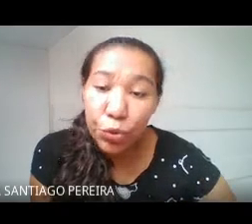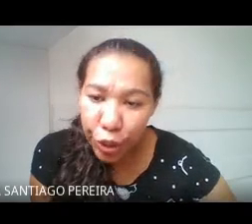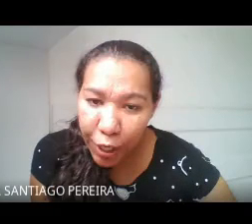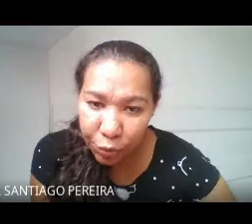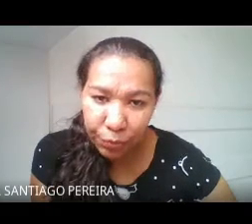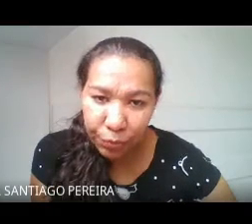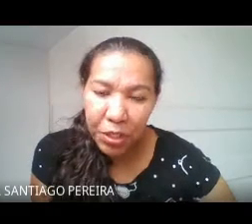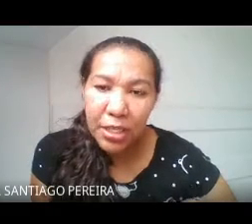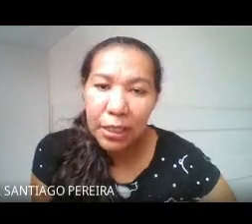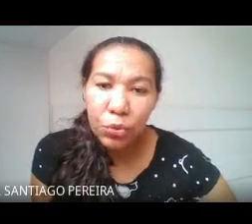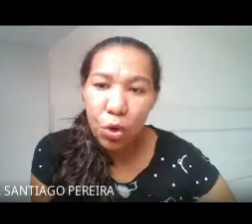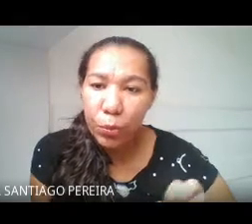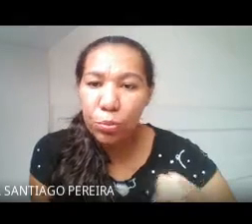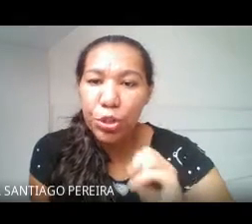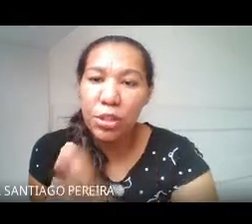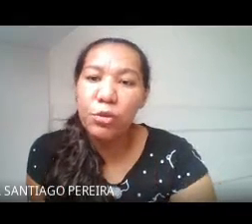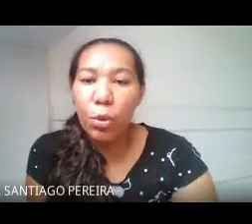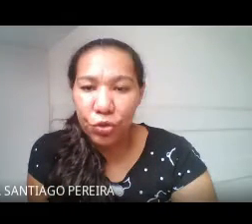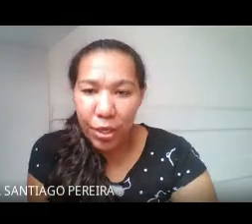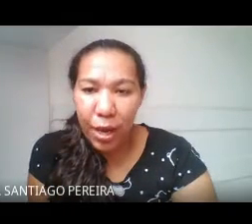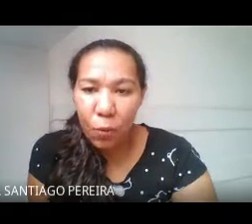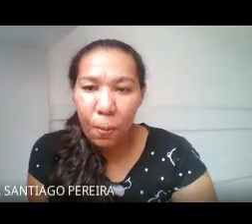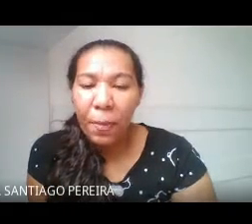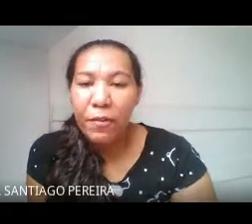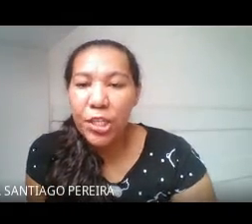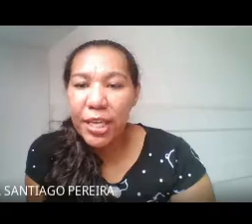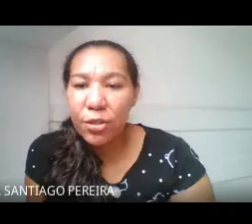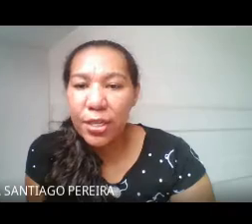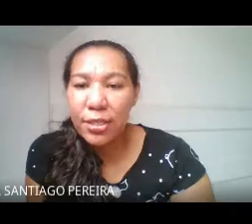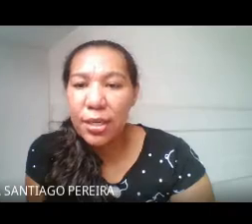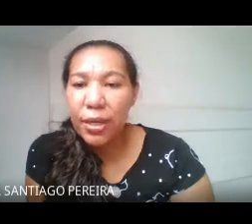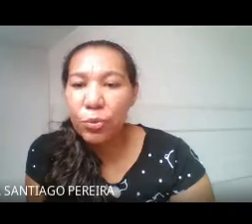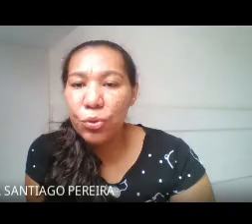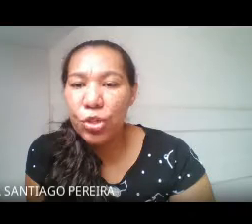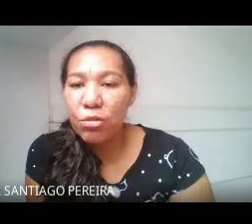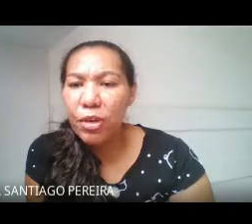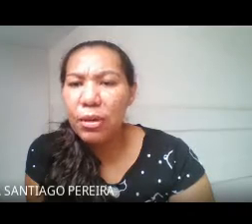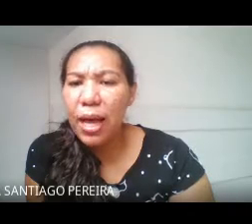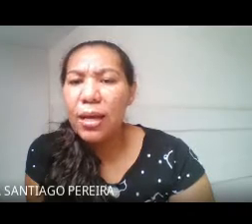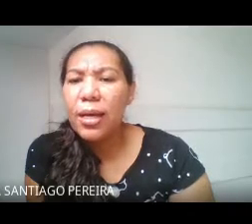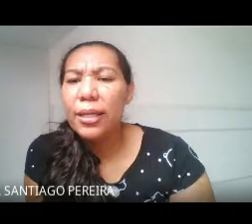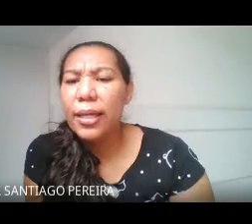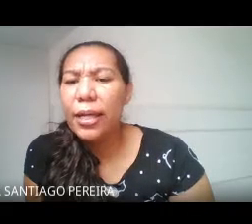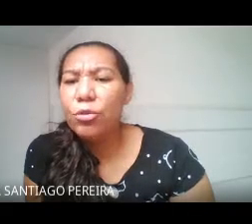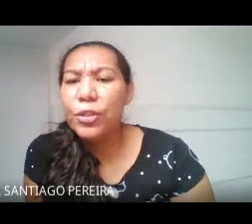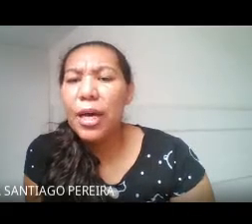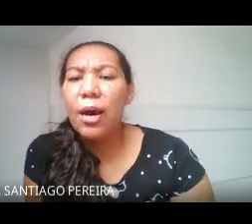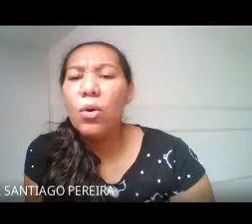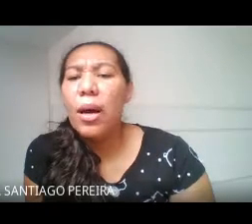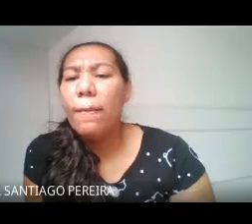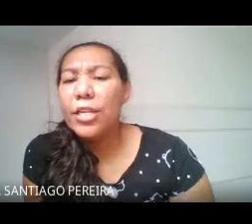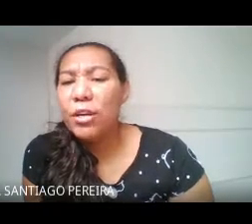para o sujeito e não só para o substantivo de um modo geral, veja que essa oração, o sujeito veio lá, né, no